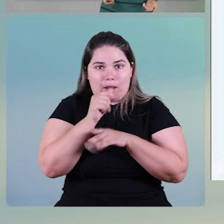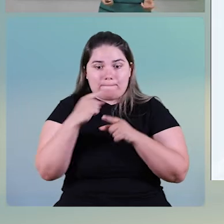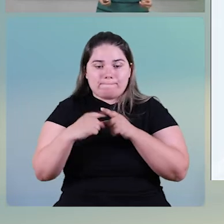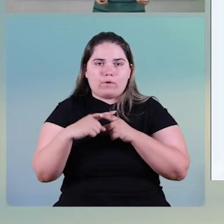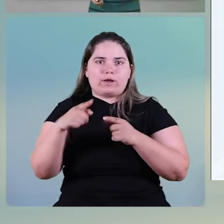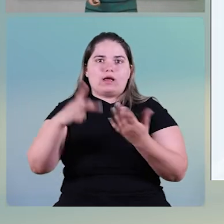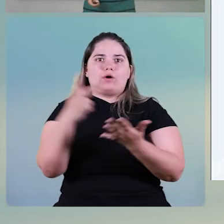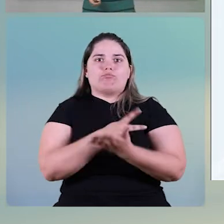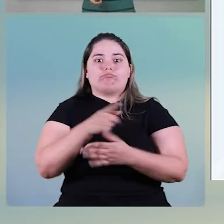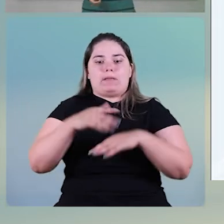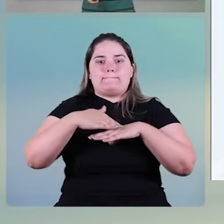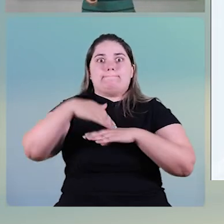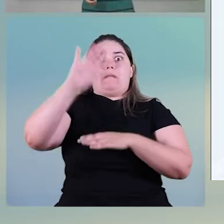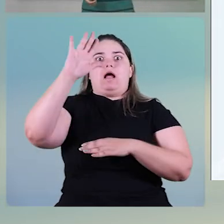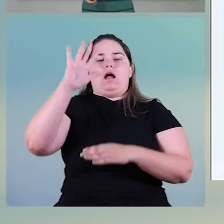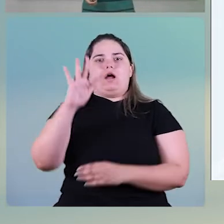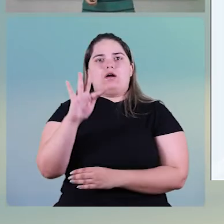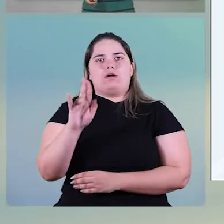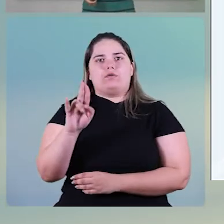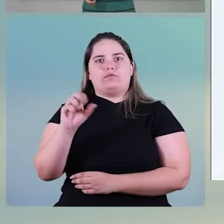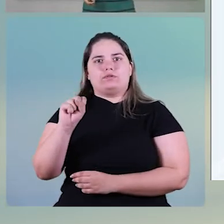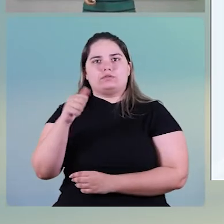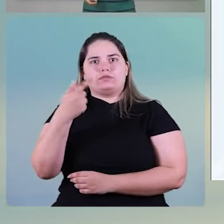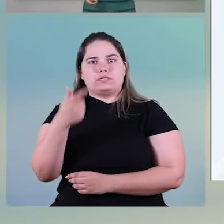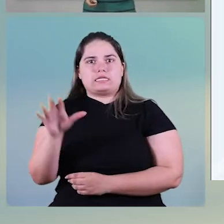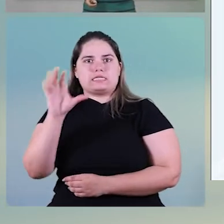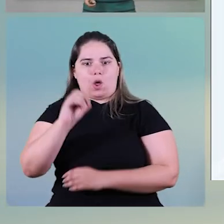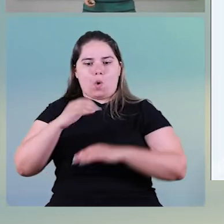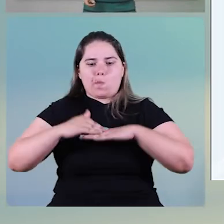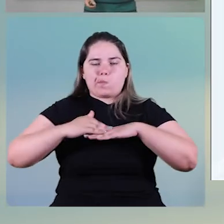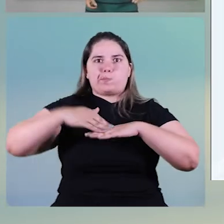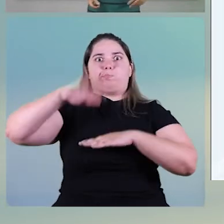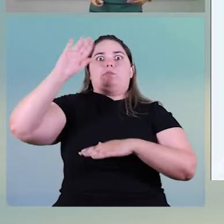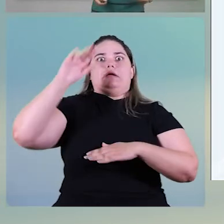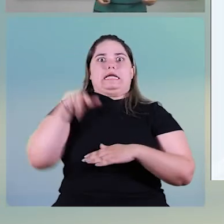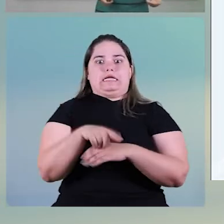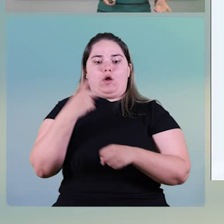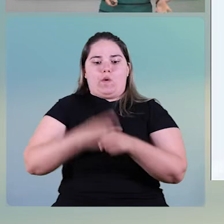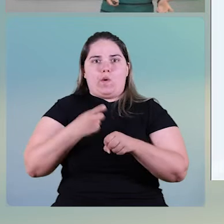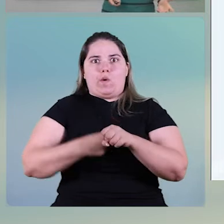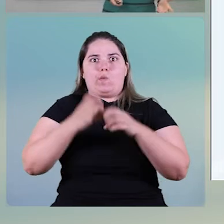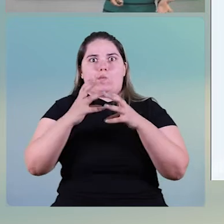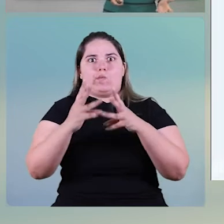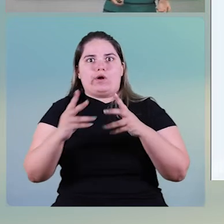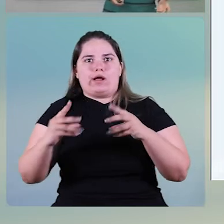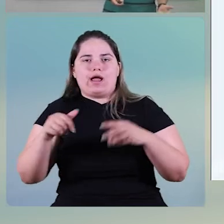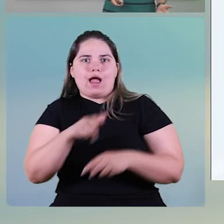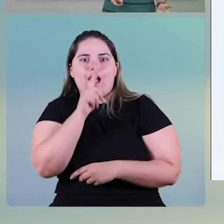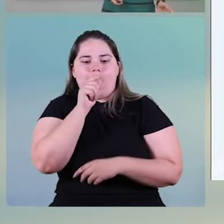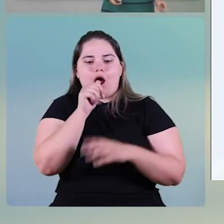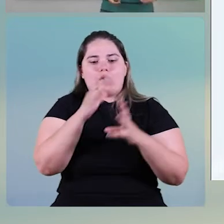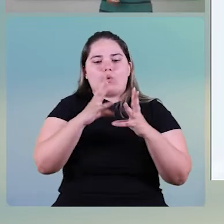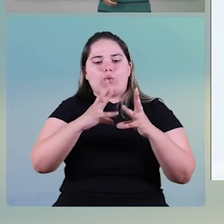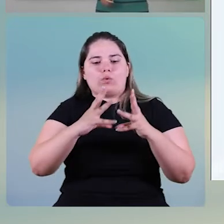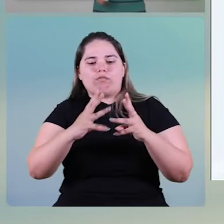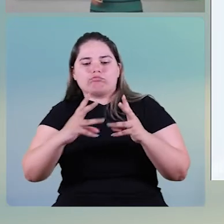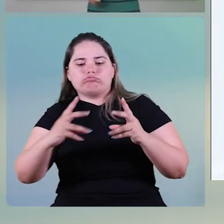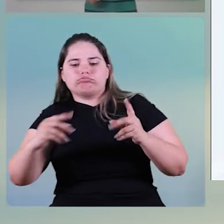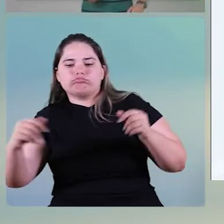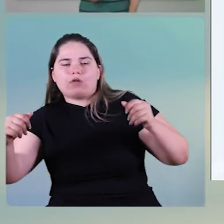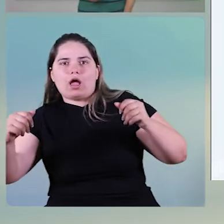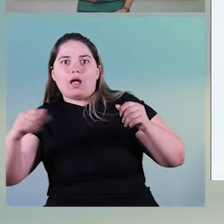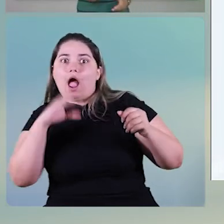aumente o ponto de fusão, e aí o gelo se funde formando uma película de água que logo em seguida congela novamente